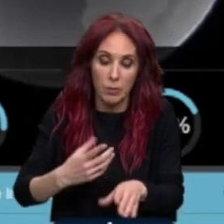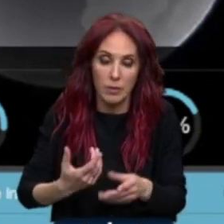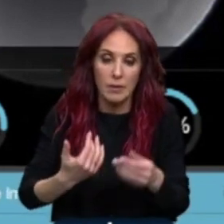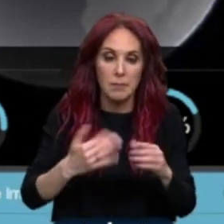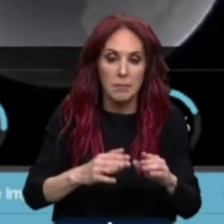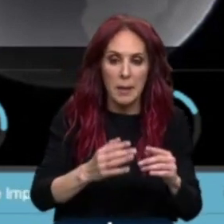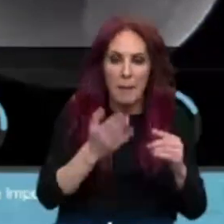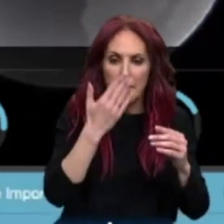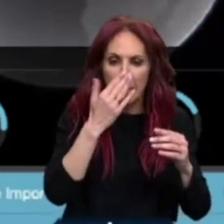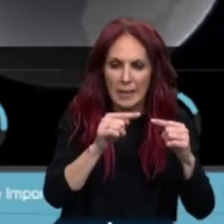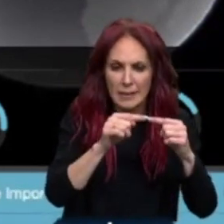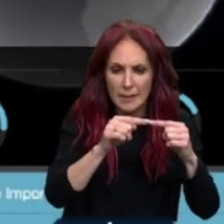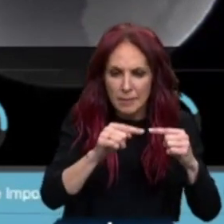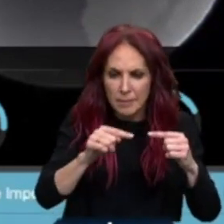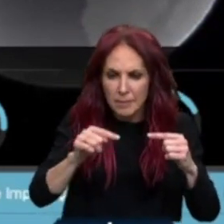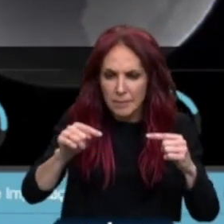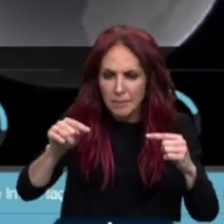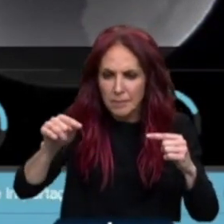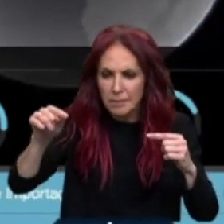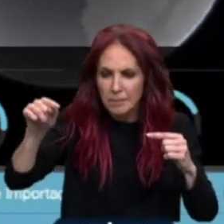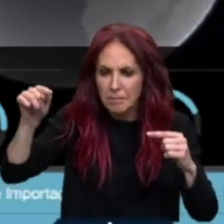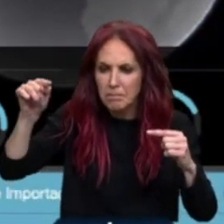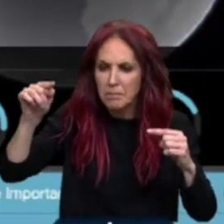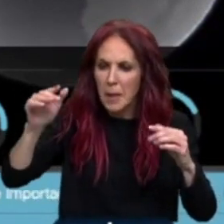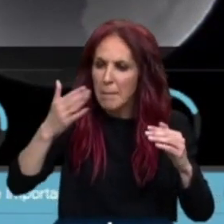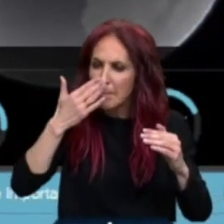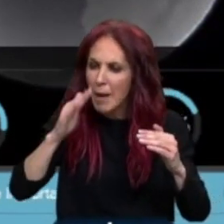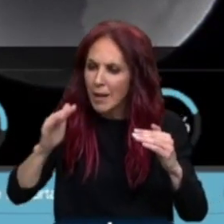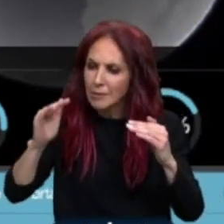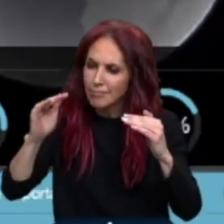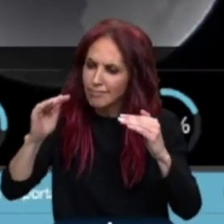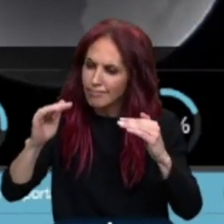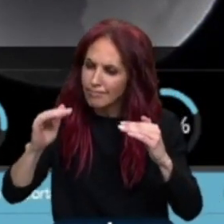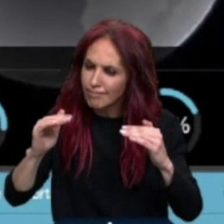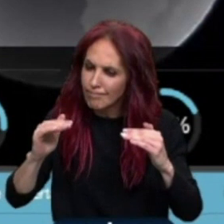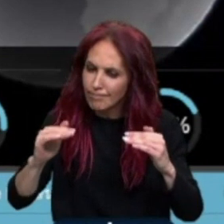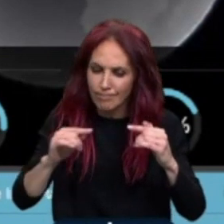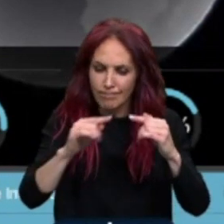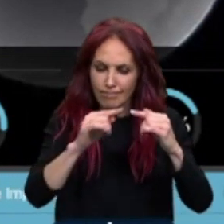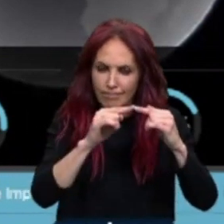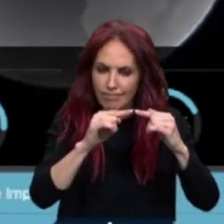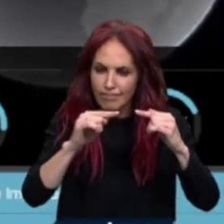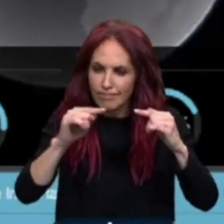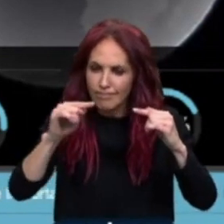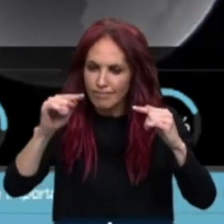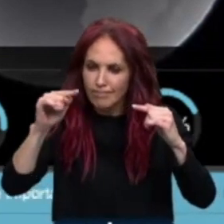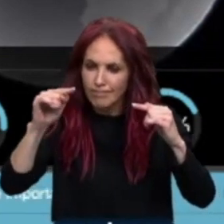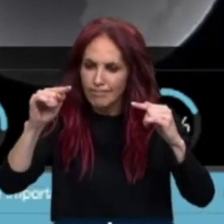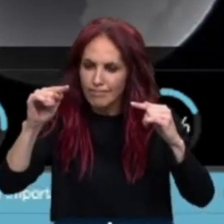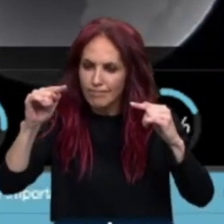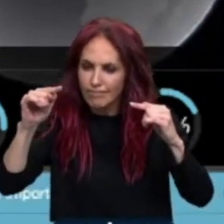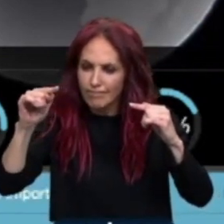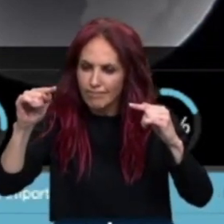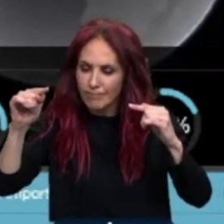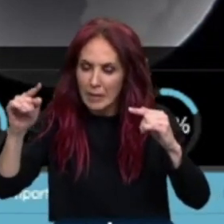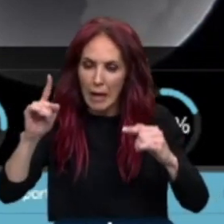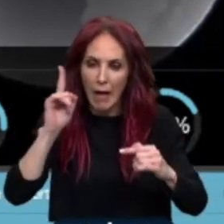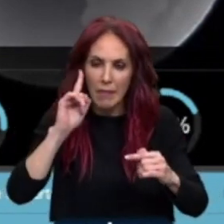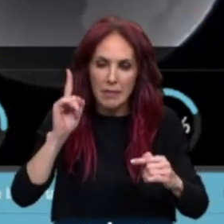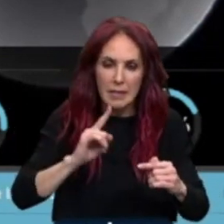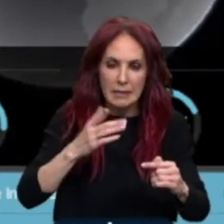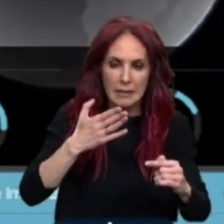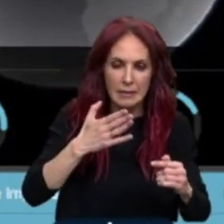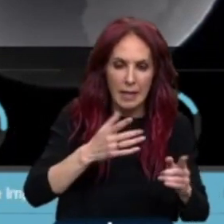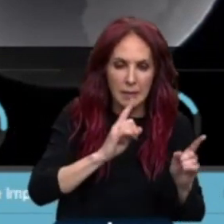dá a entender que a curva abrandou e, portanto, que, pelas minhas contas, nós até ao dia 17 de março